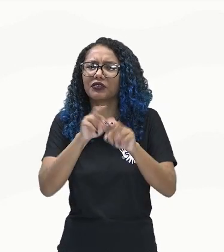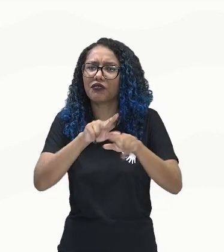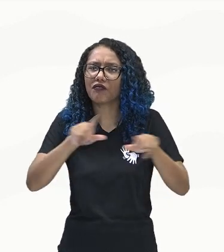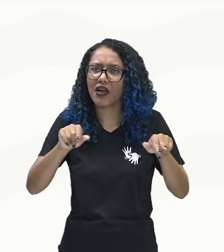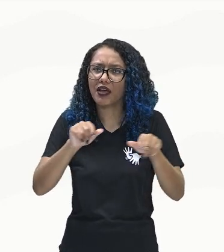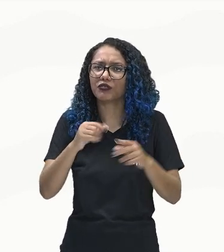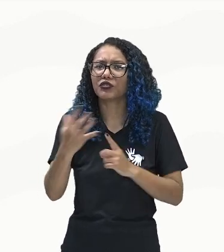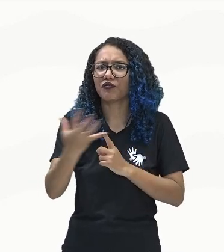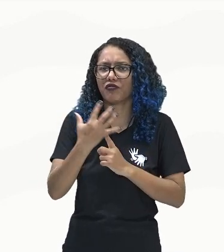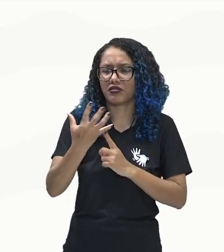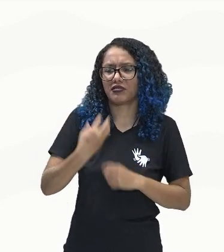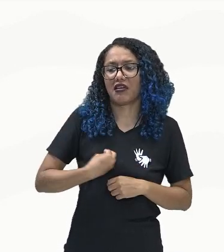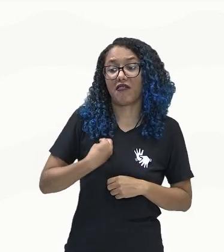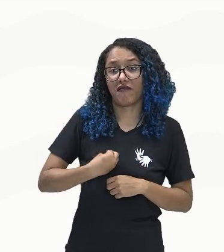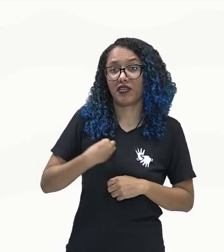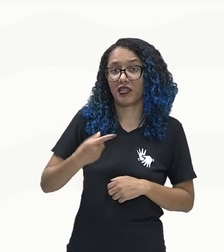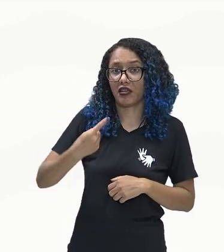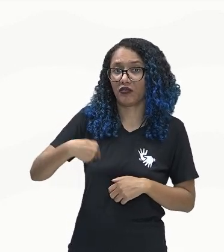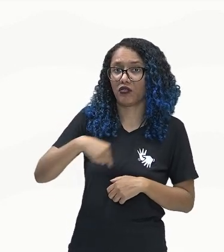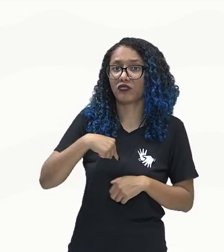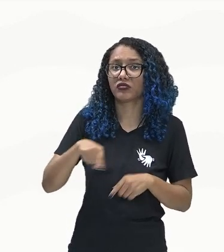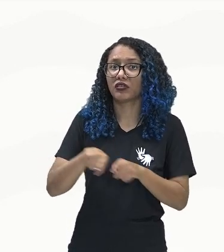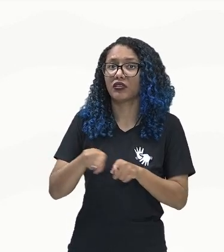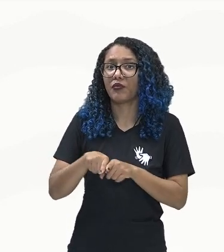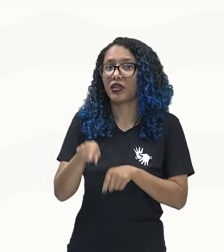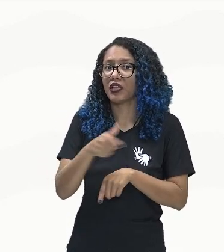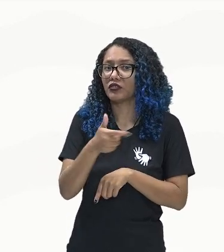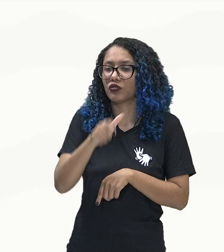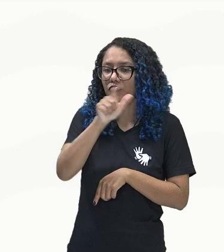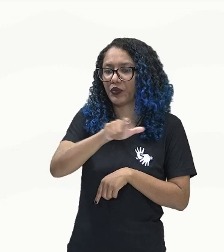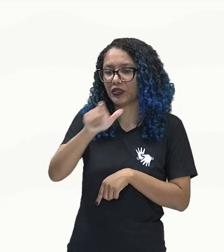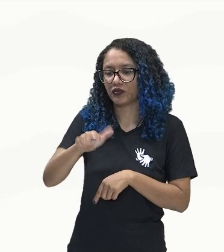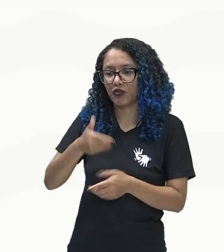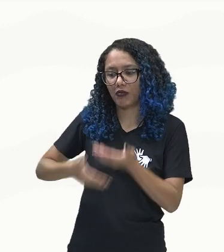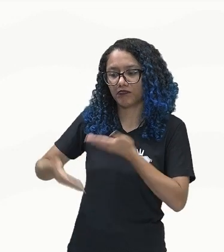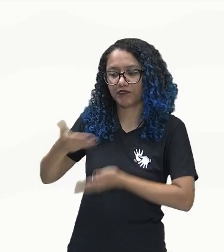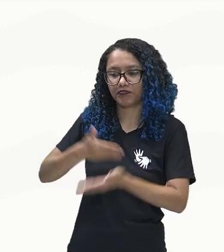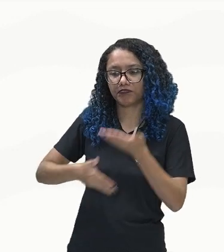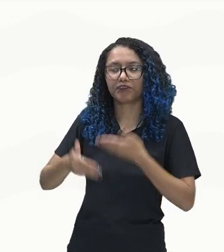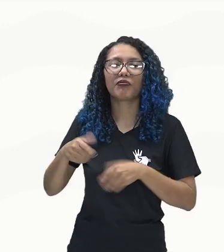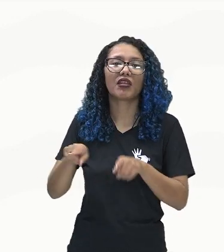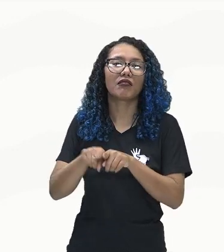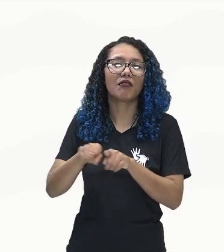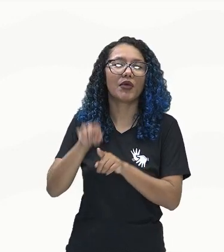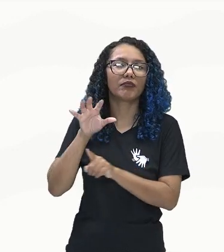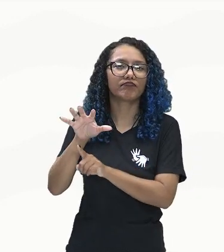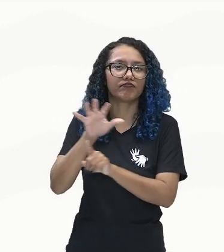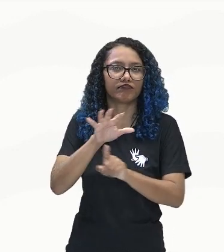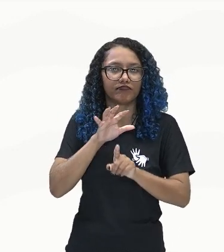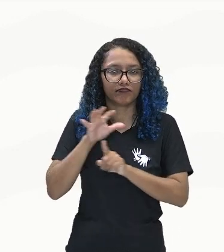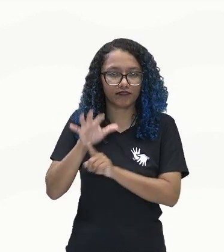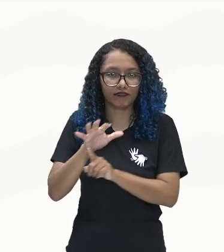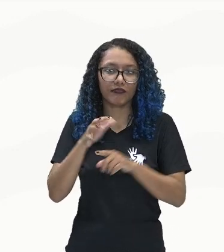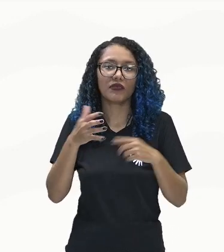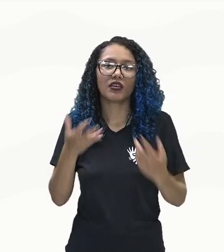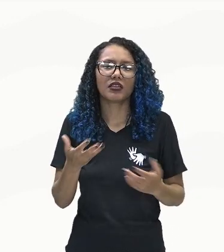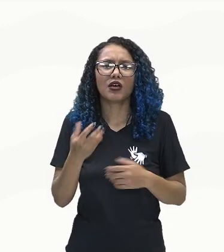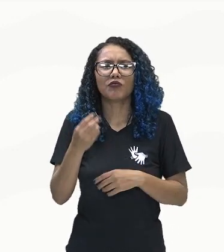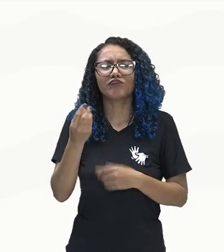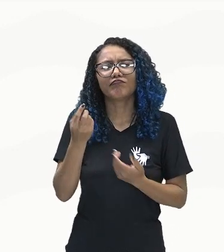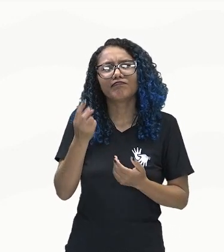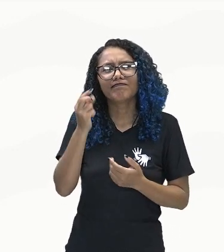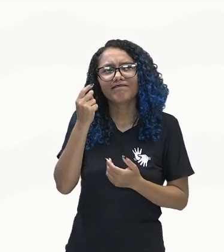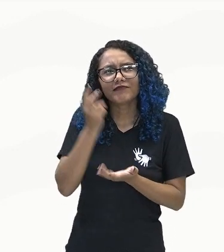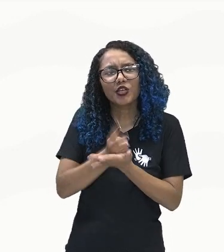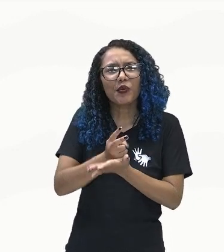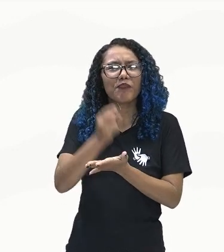mas também na vida de quem está à nossa volta. Então, toda vez que a gente pensa sobre o propósito de vida,